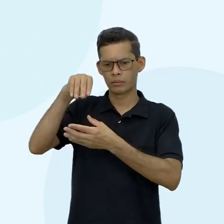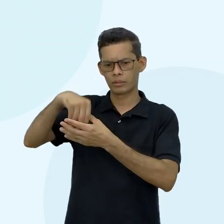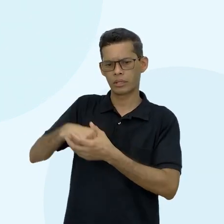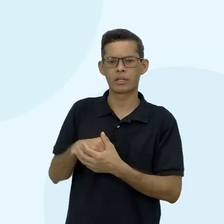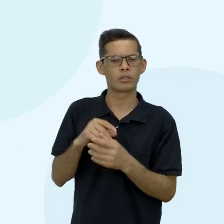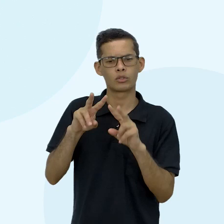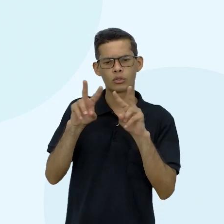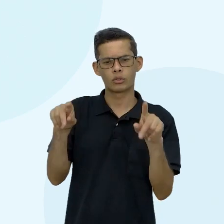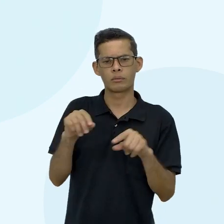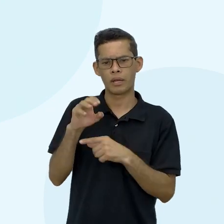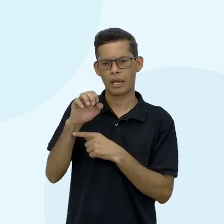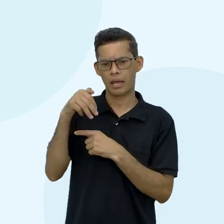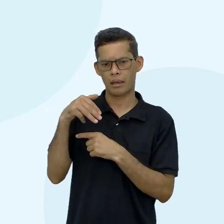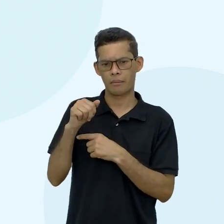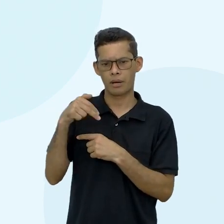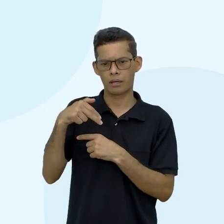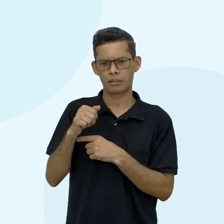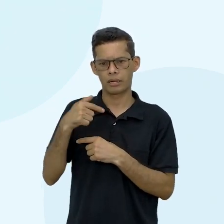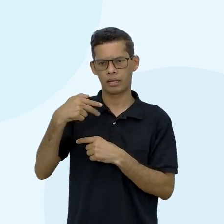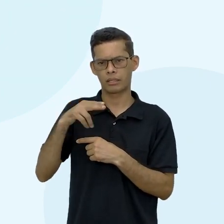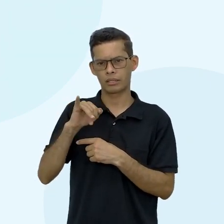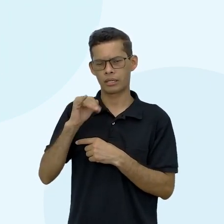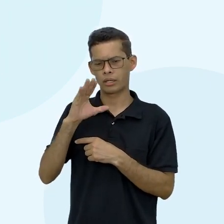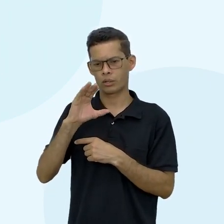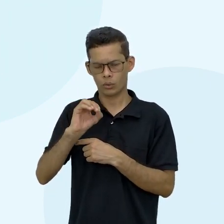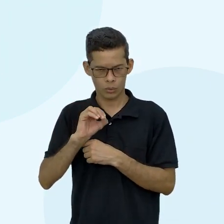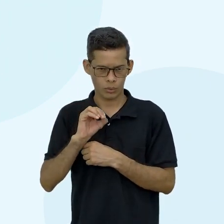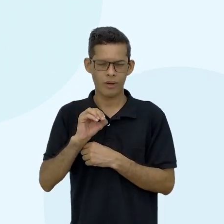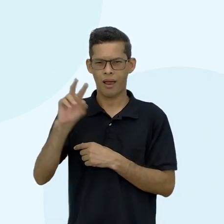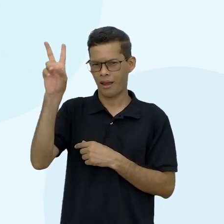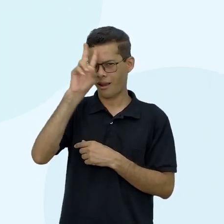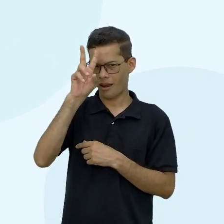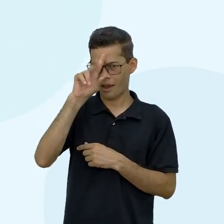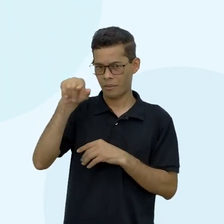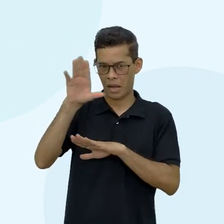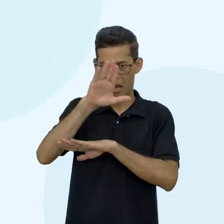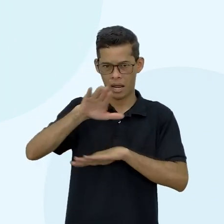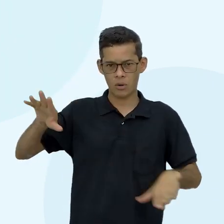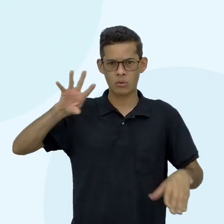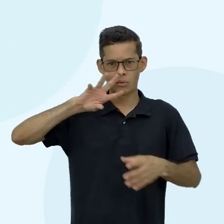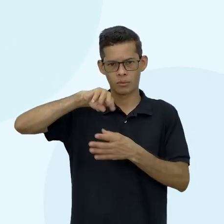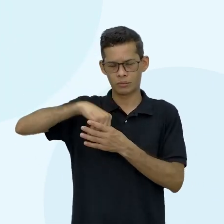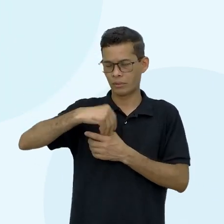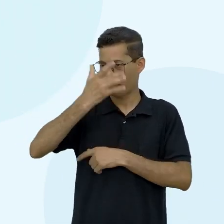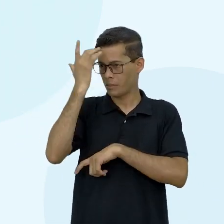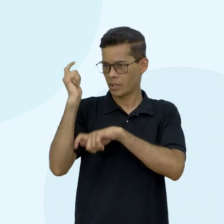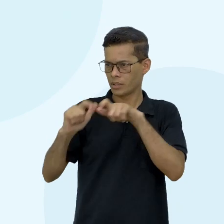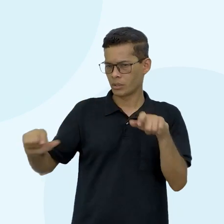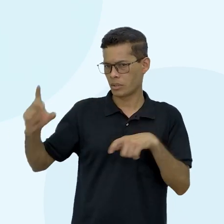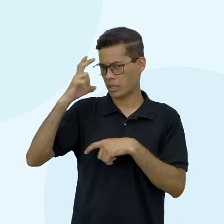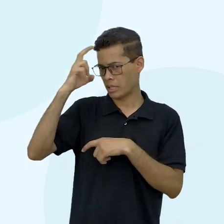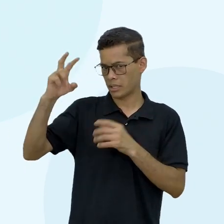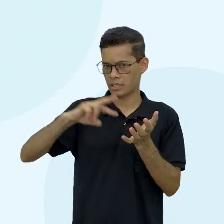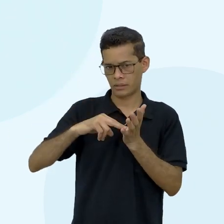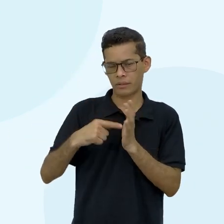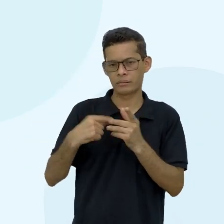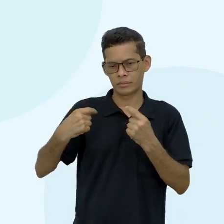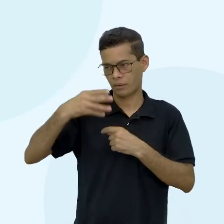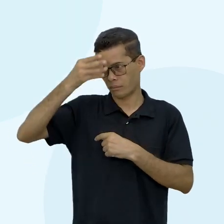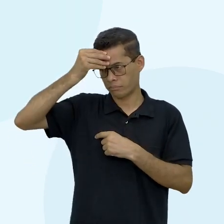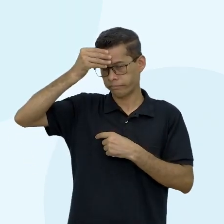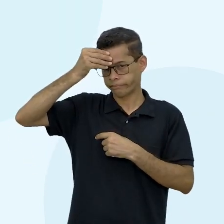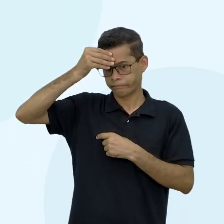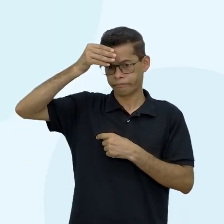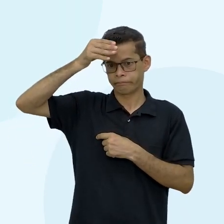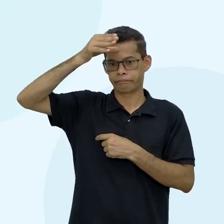Lembra daquela fase onde os alunos tinham que decorar coisas? Sim. Inteligente era aquele que Que decorava mais. que era um arquivo